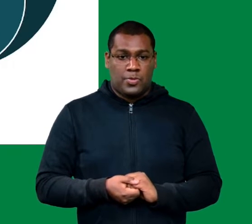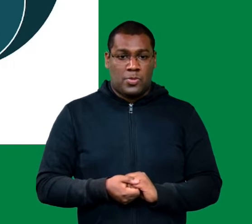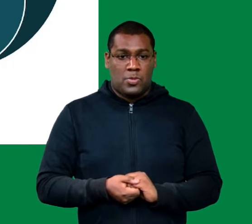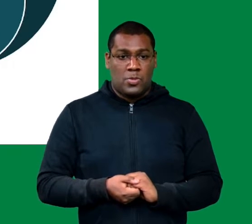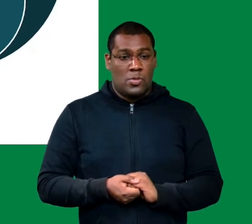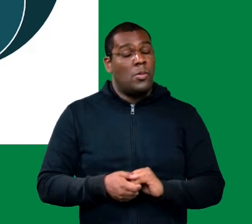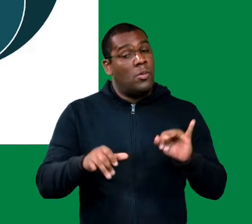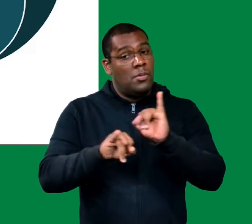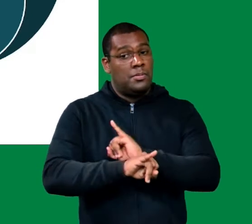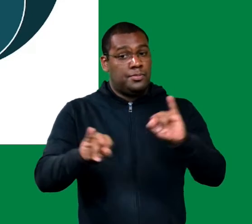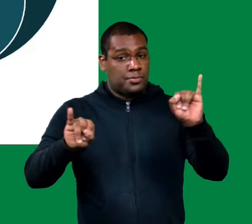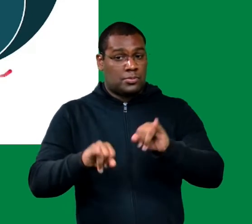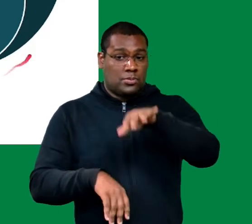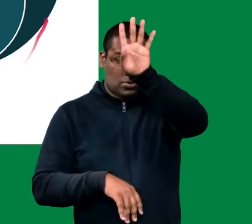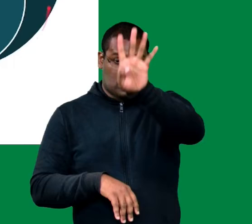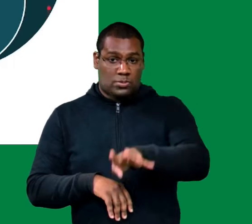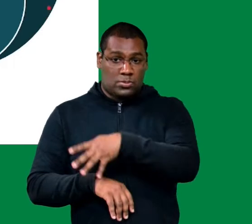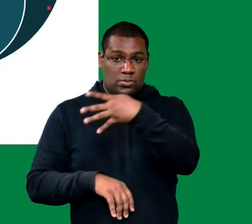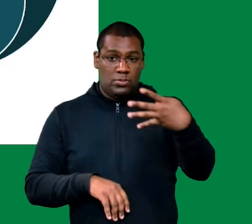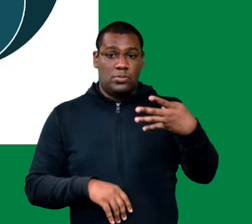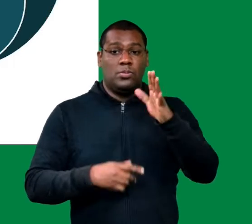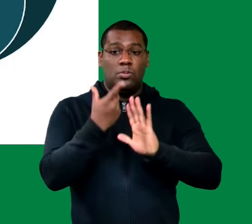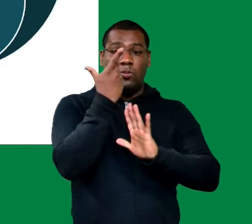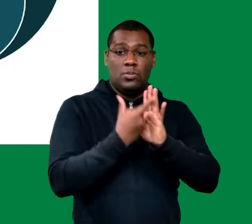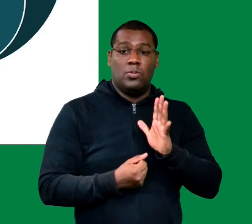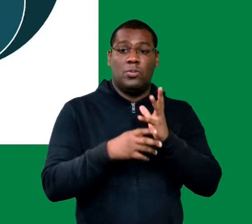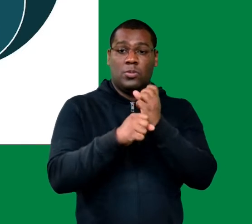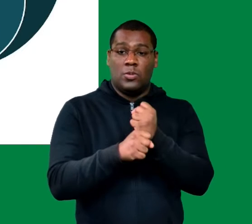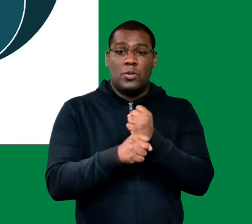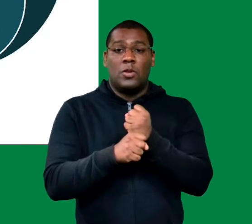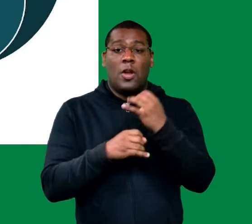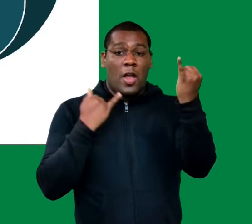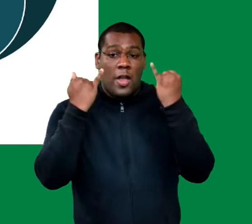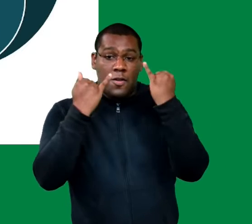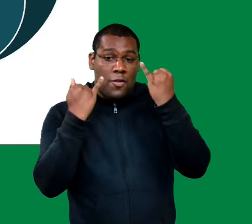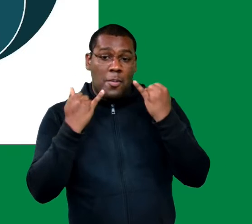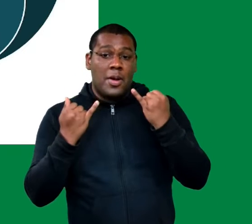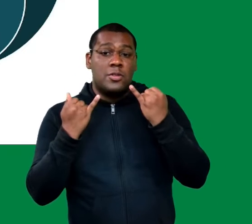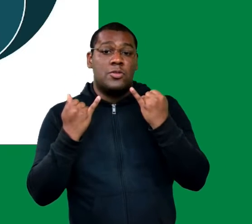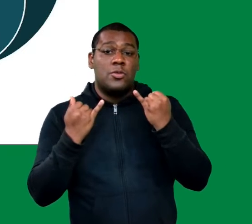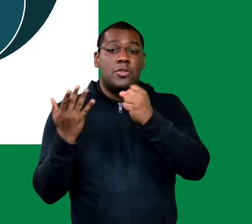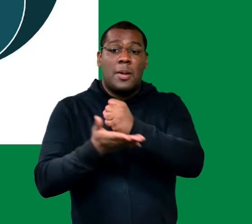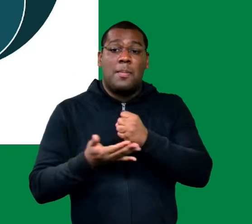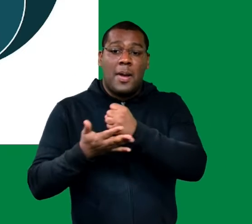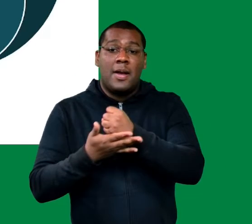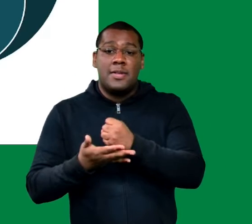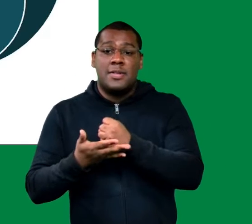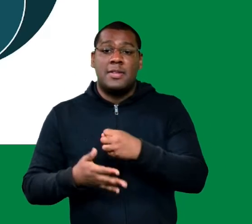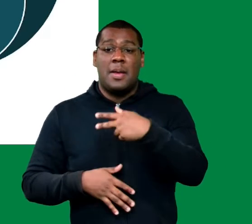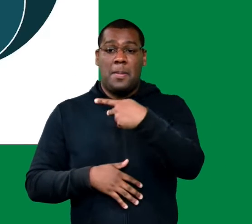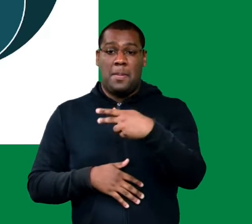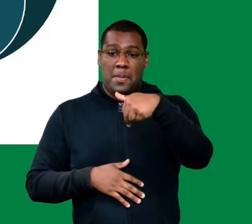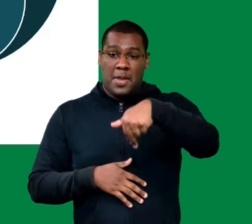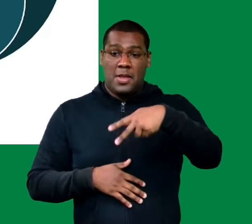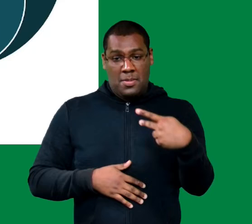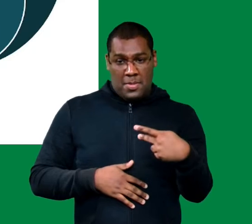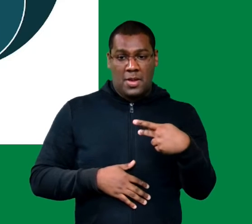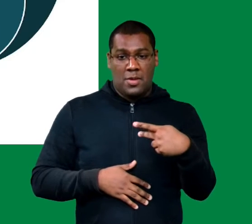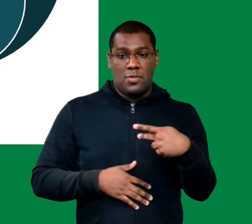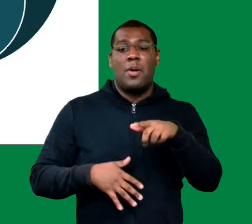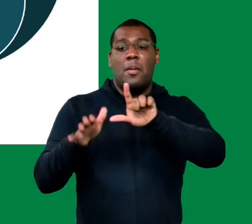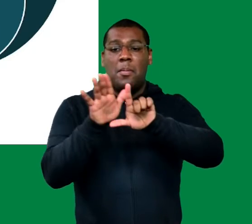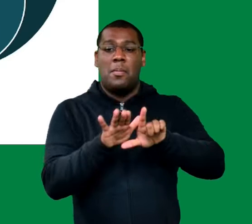ressaltar que a matriz orçamentária tem como base de dados a PNP, a plataforma Nilo Peçanha,